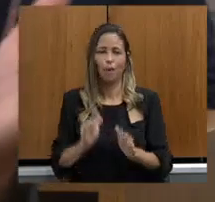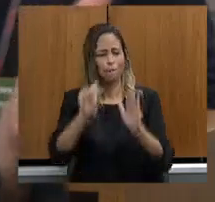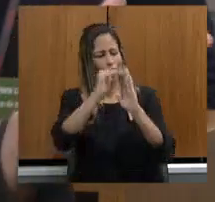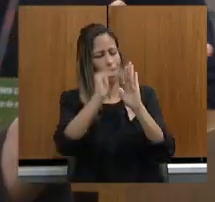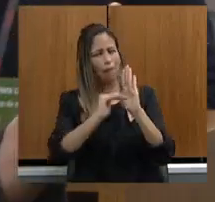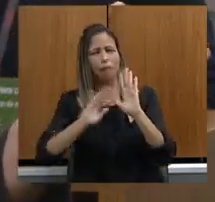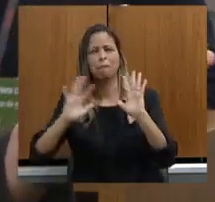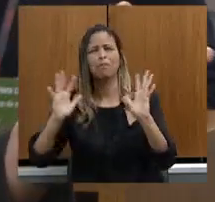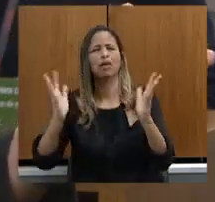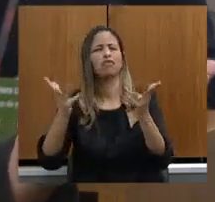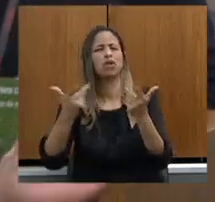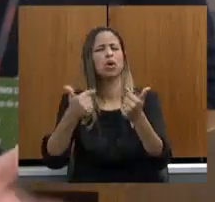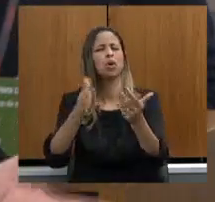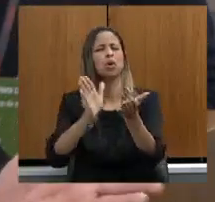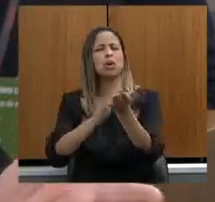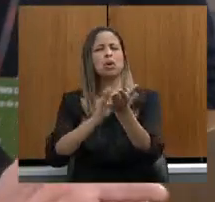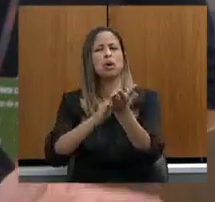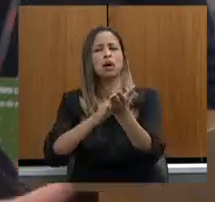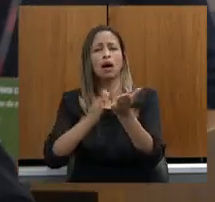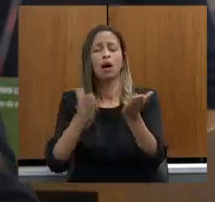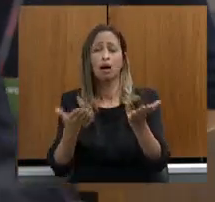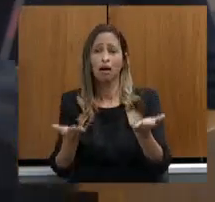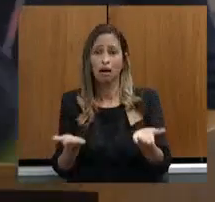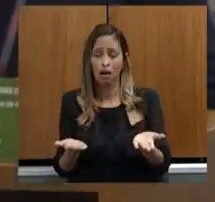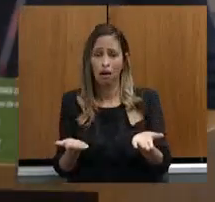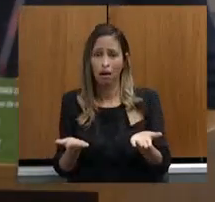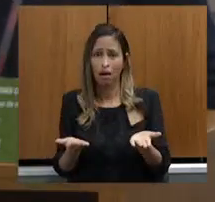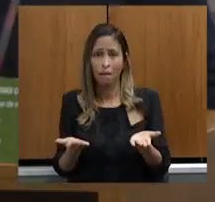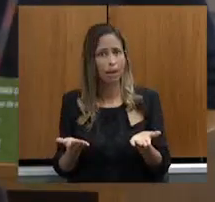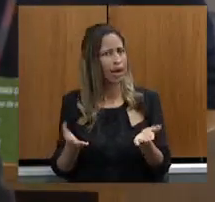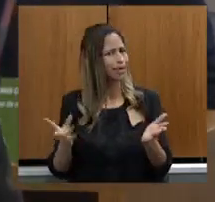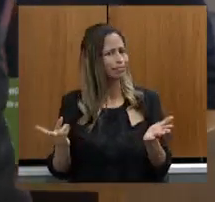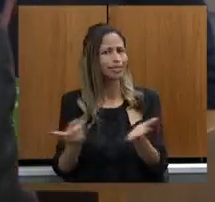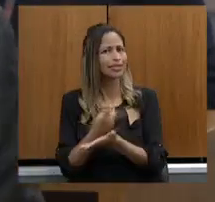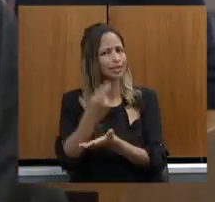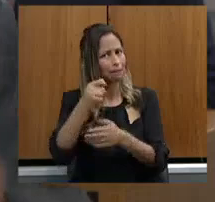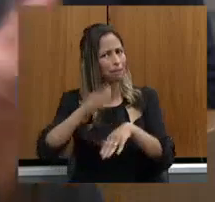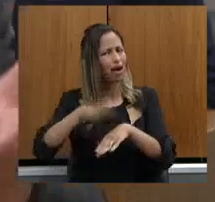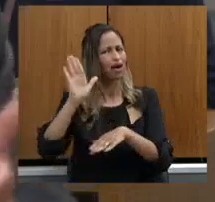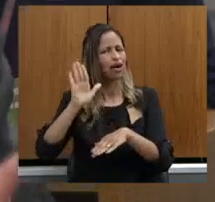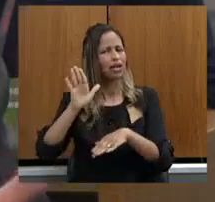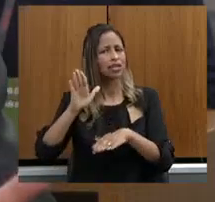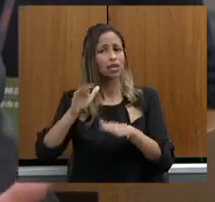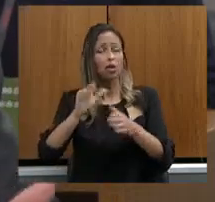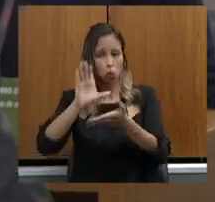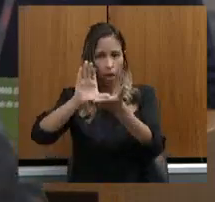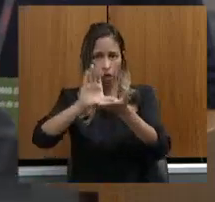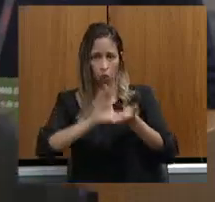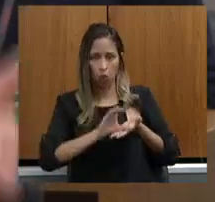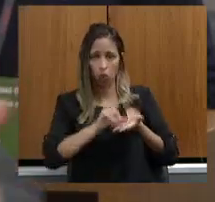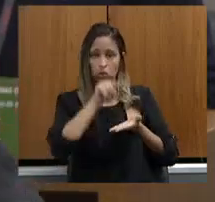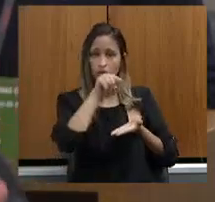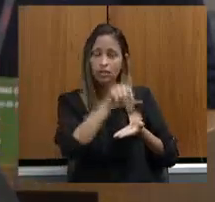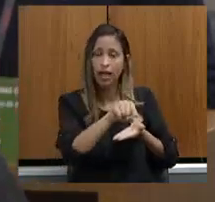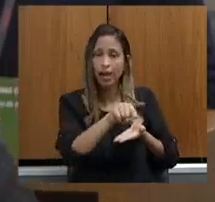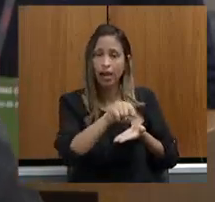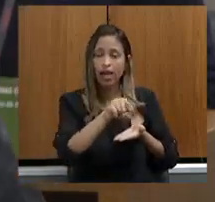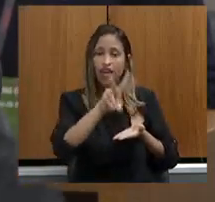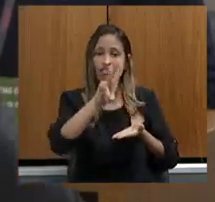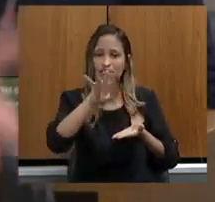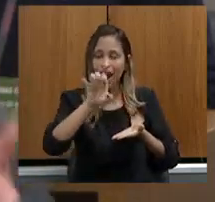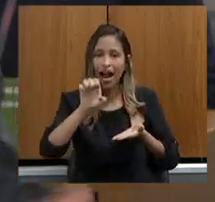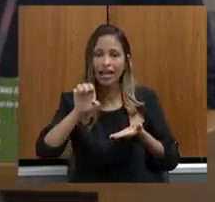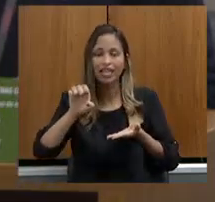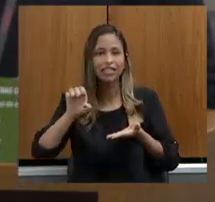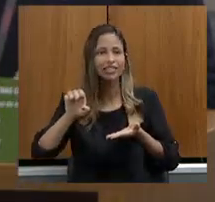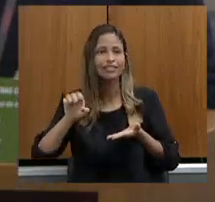e tal mas tá faltando Talvez uma ação mas efetiva o recurso tá lá a vaca condenado